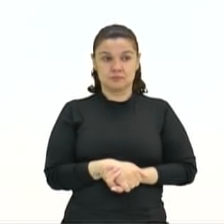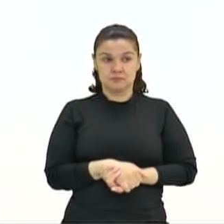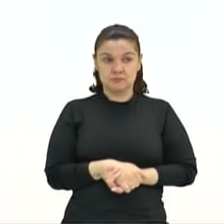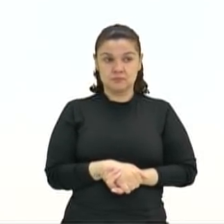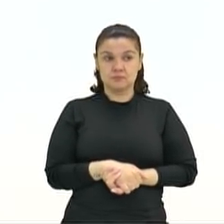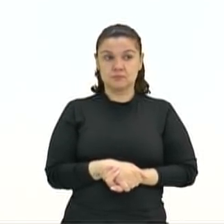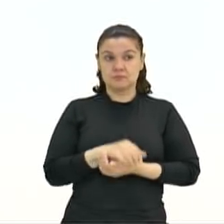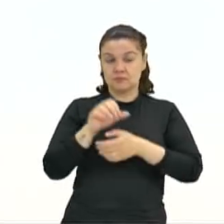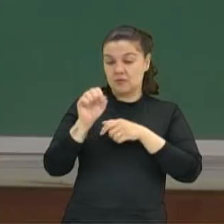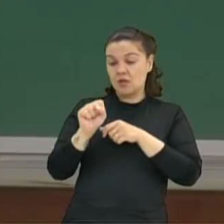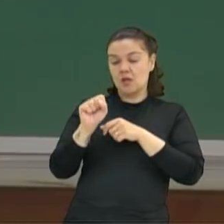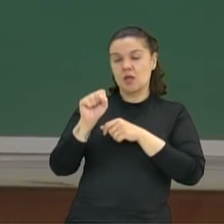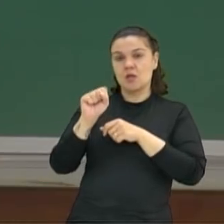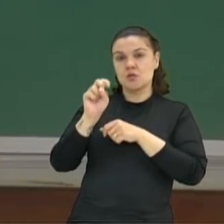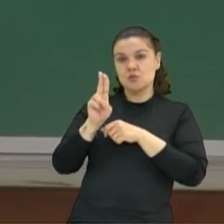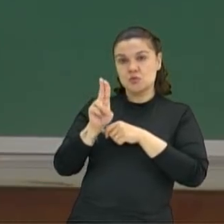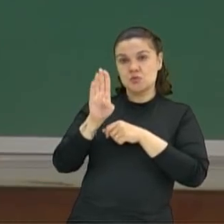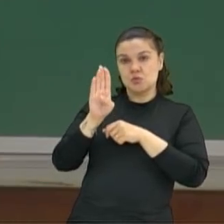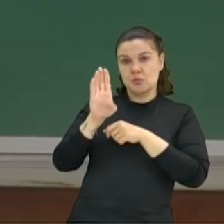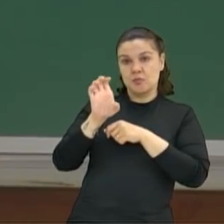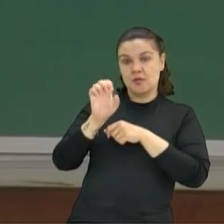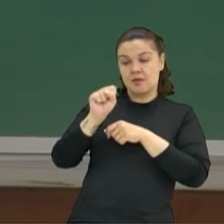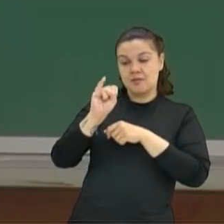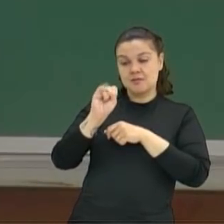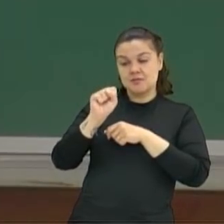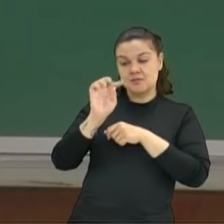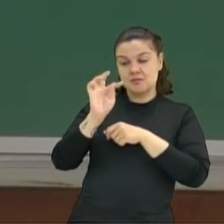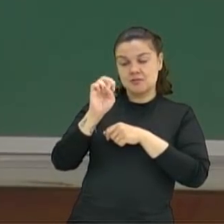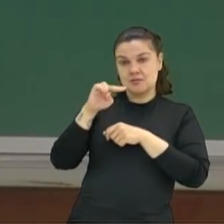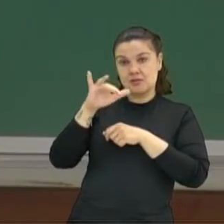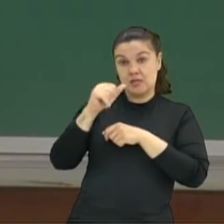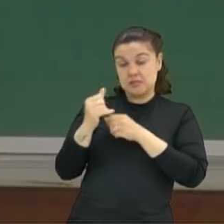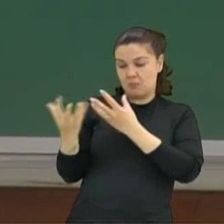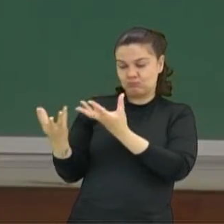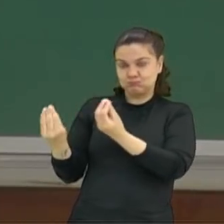a subsistência, vários produtos.